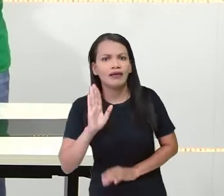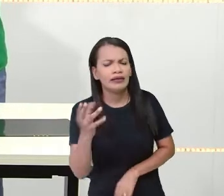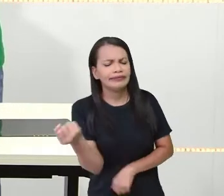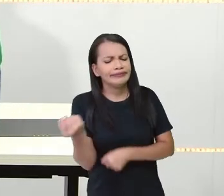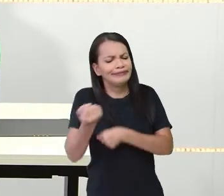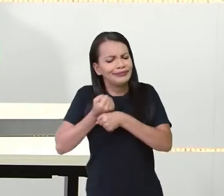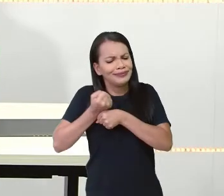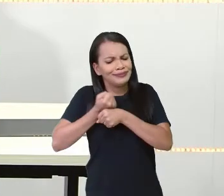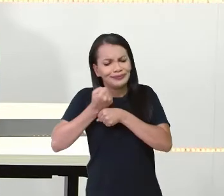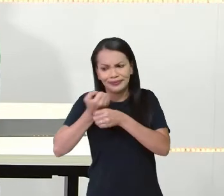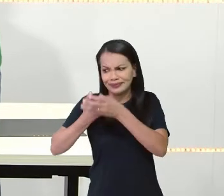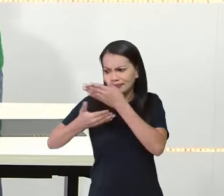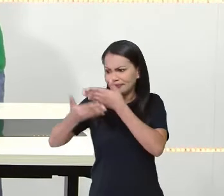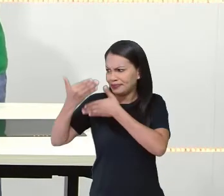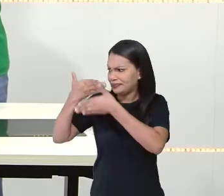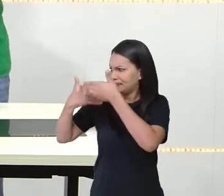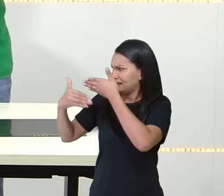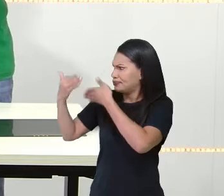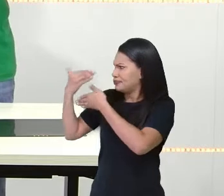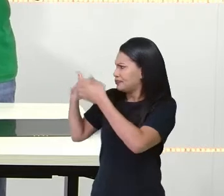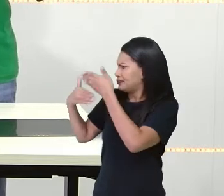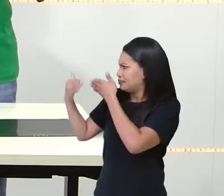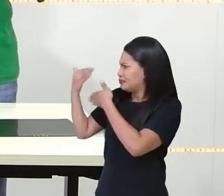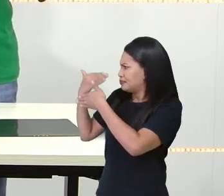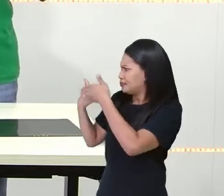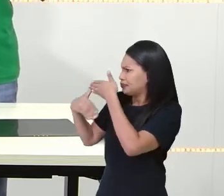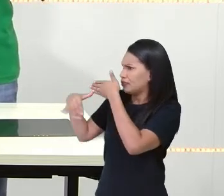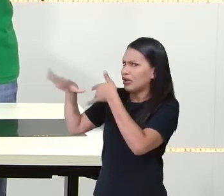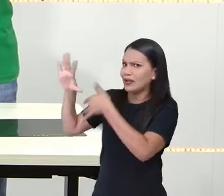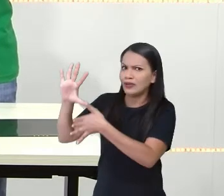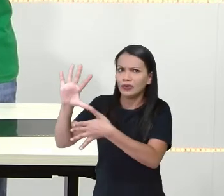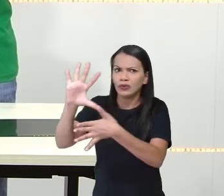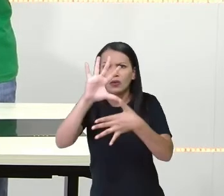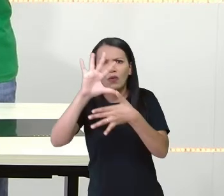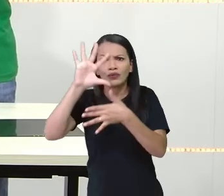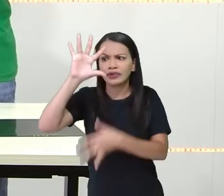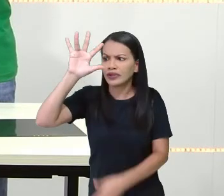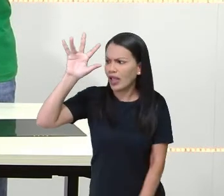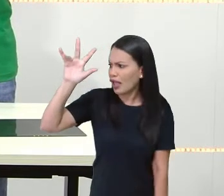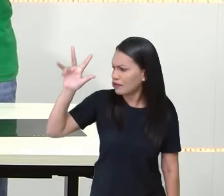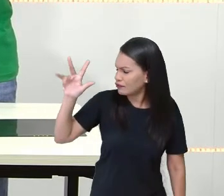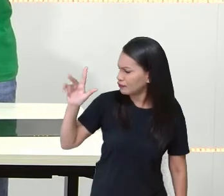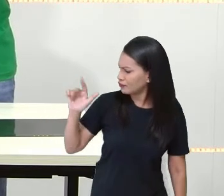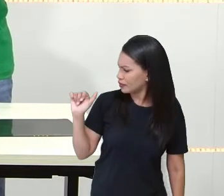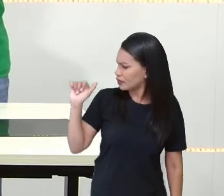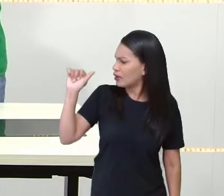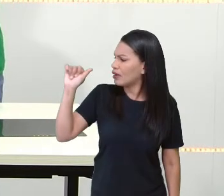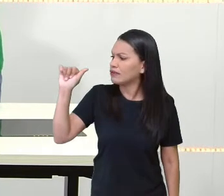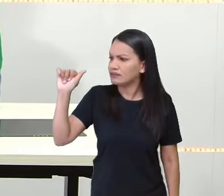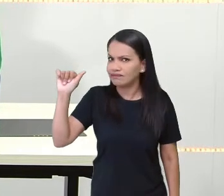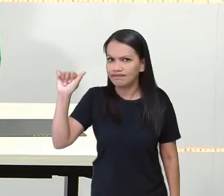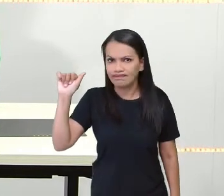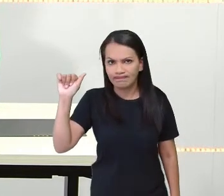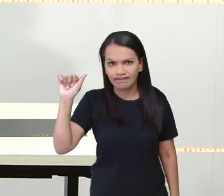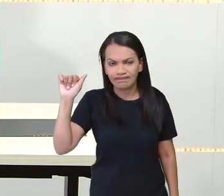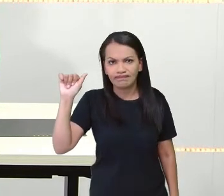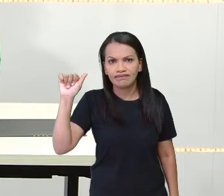tempo atrás, no continente africano,